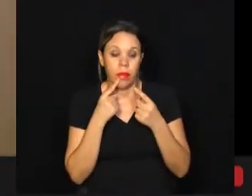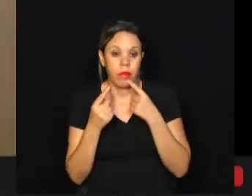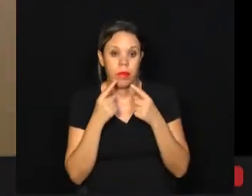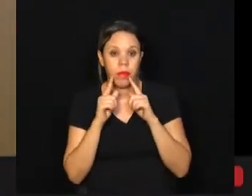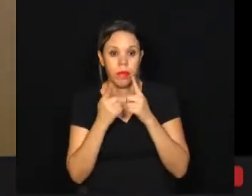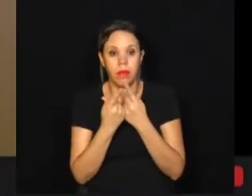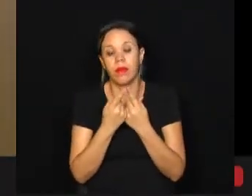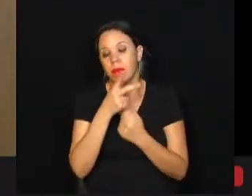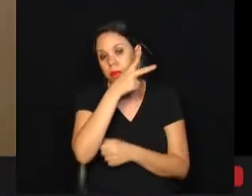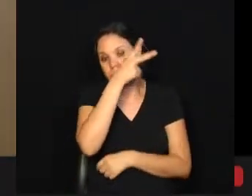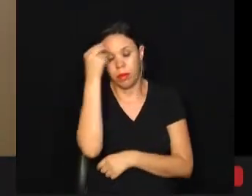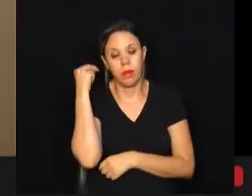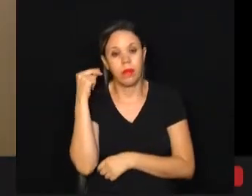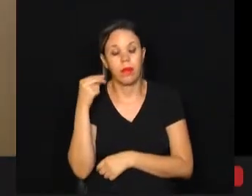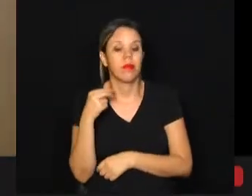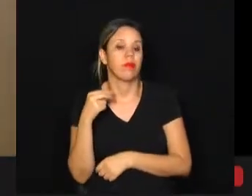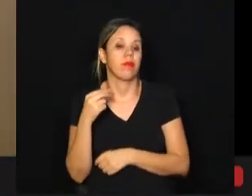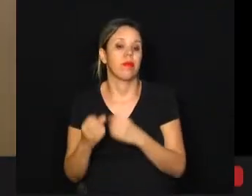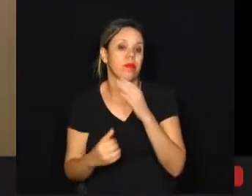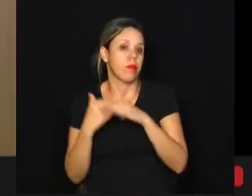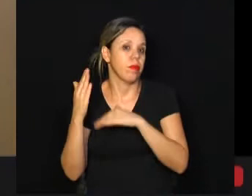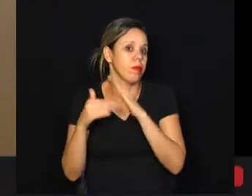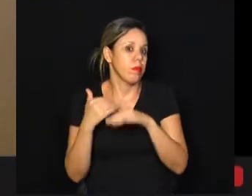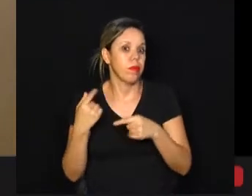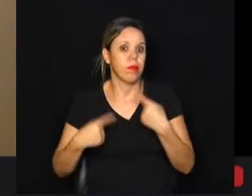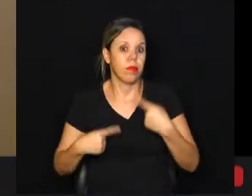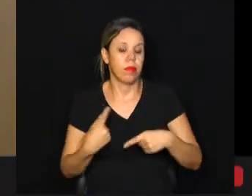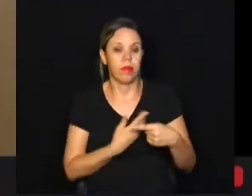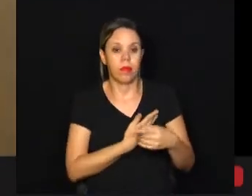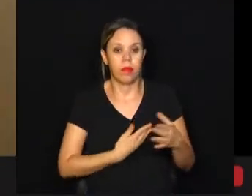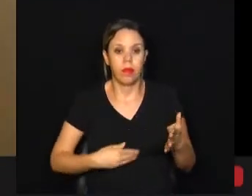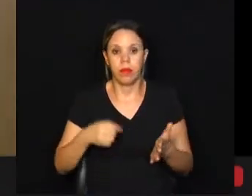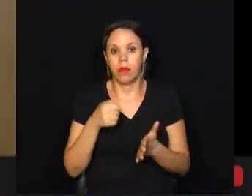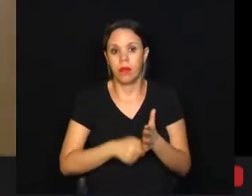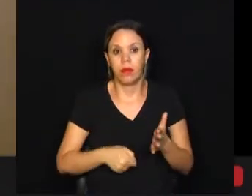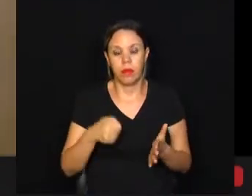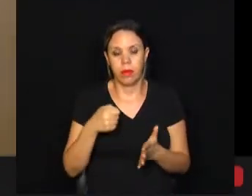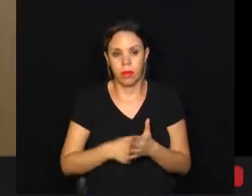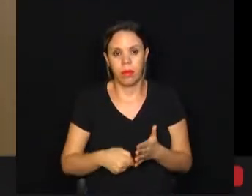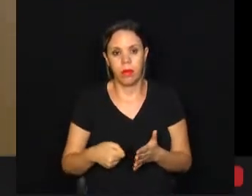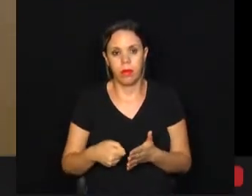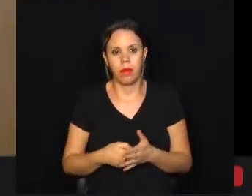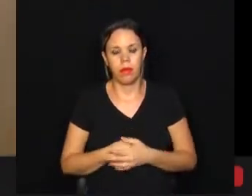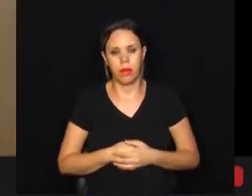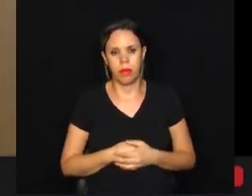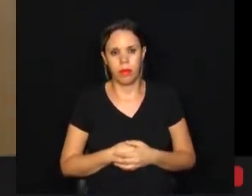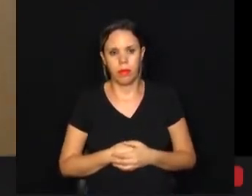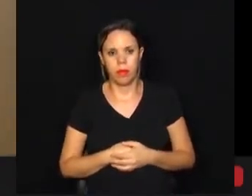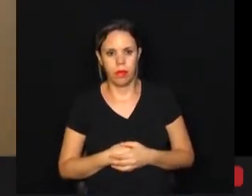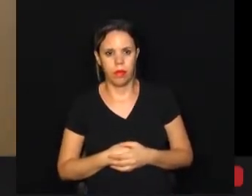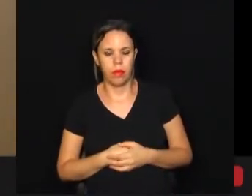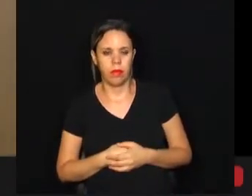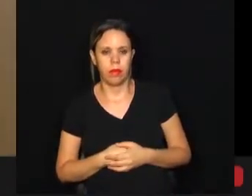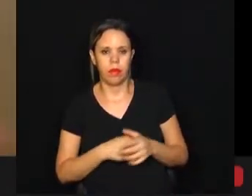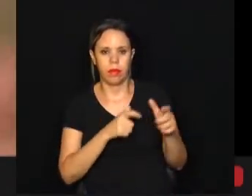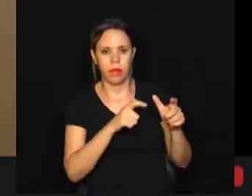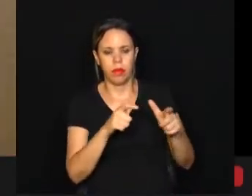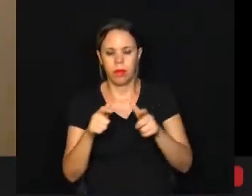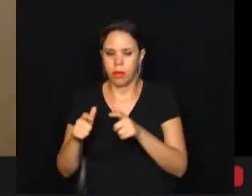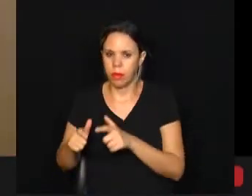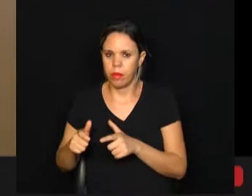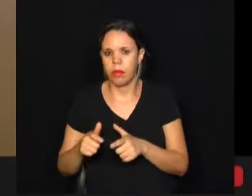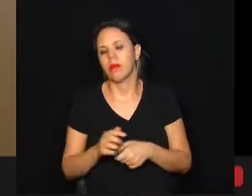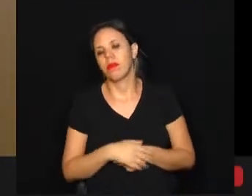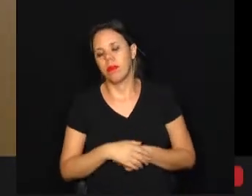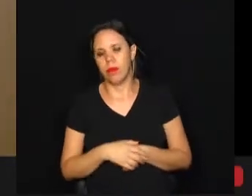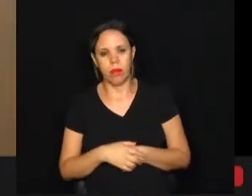gestão pública a construção das políticas públicas que saiam deste ou daquele lugar e